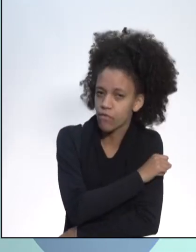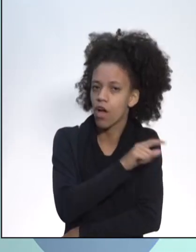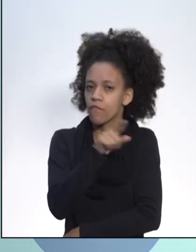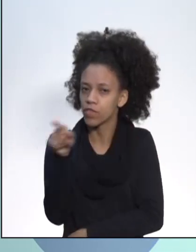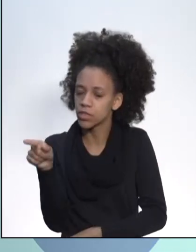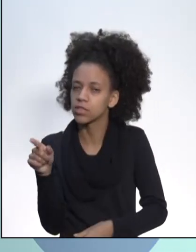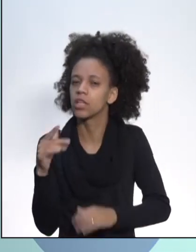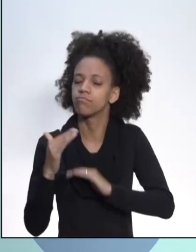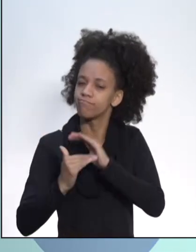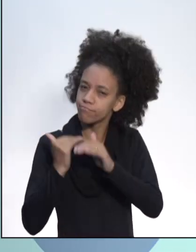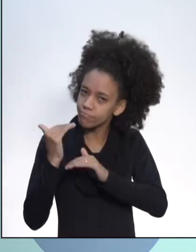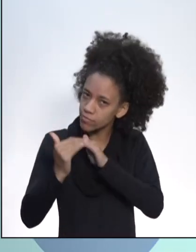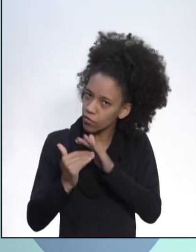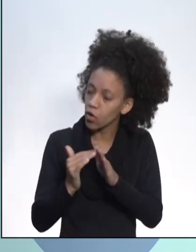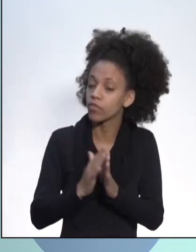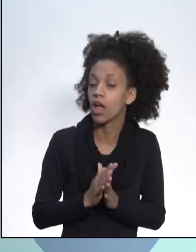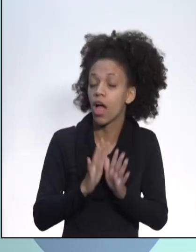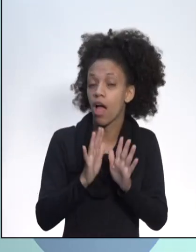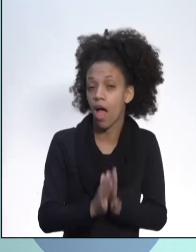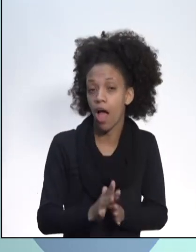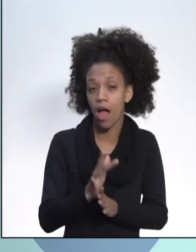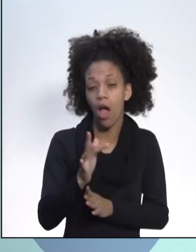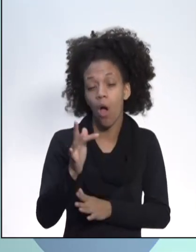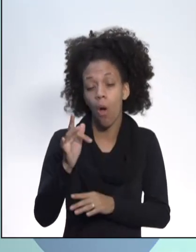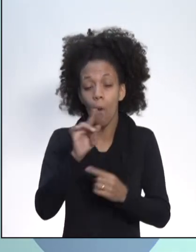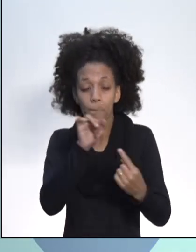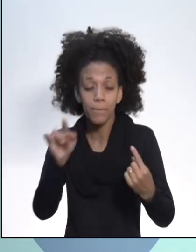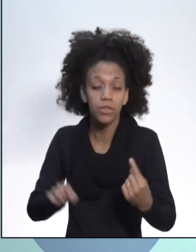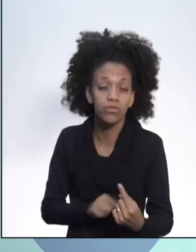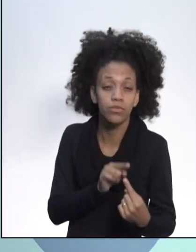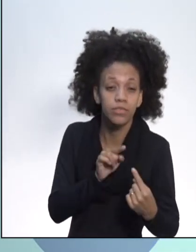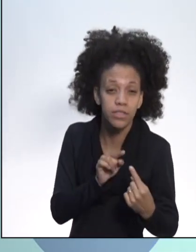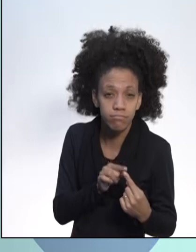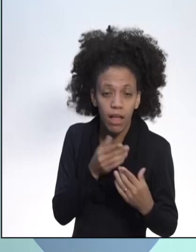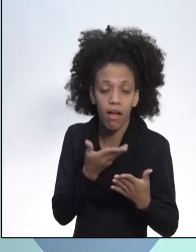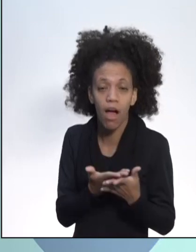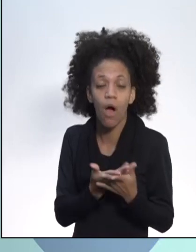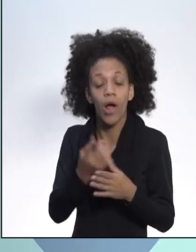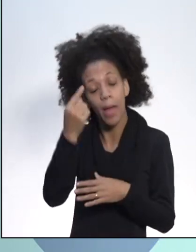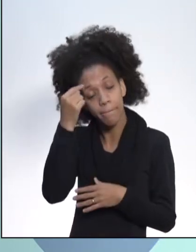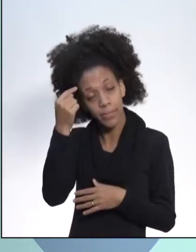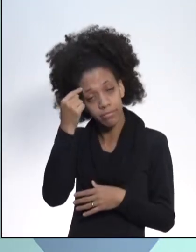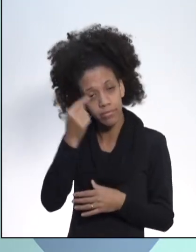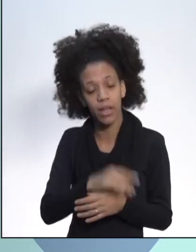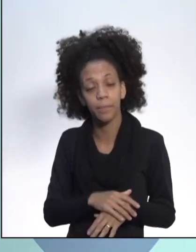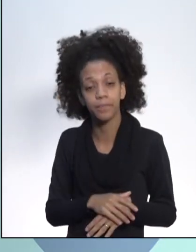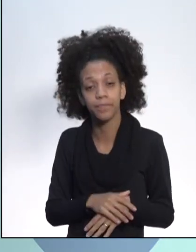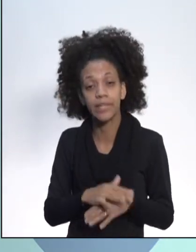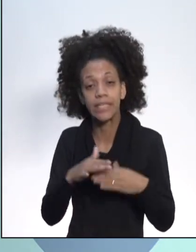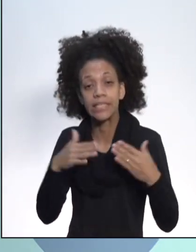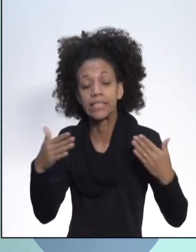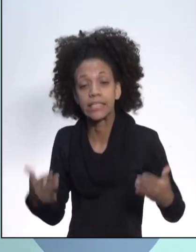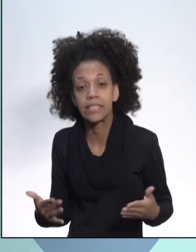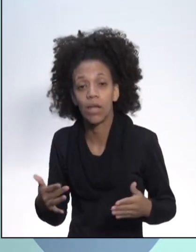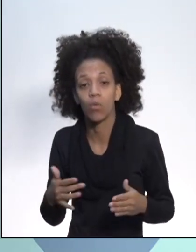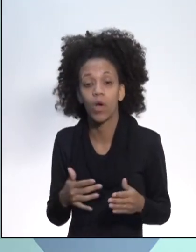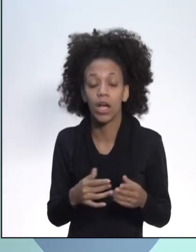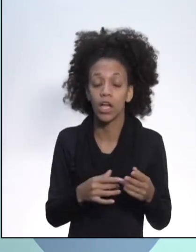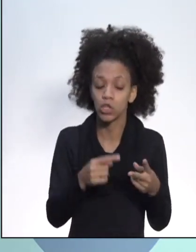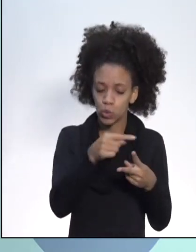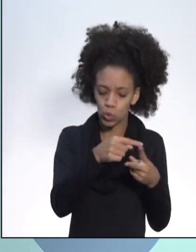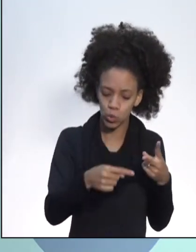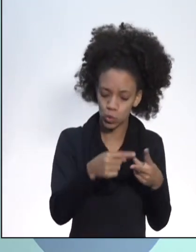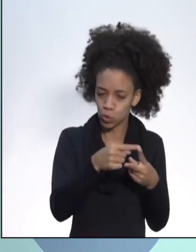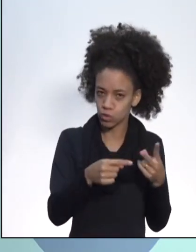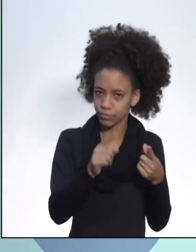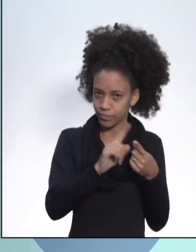iriam desenvolver. A intenção da aula, então, é pensar nessas competências. E aí, a gente colocou 2 pontos,